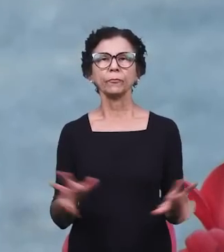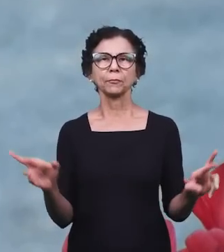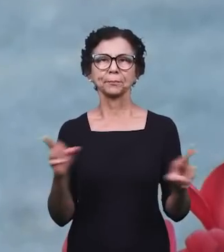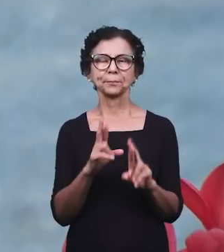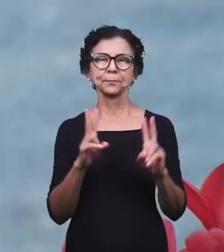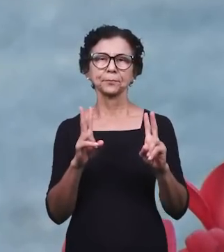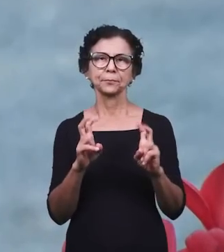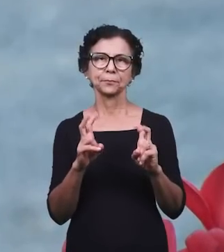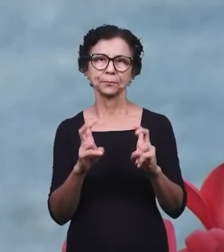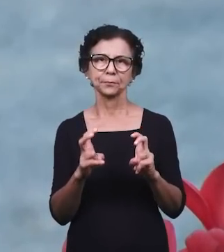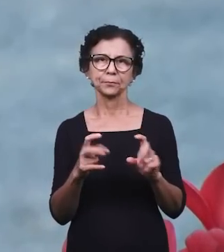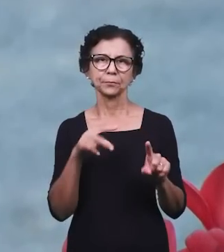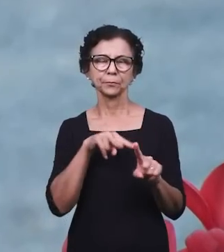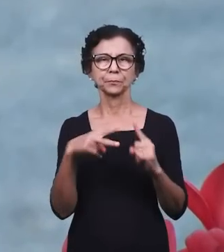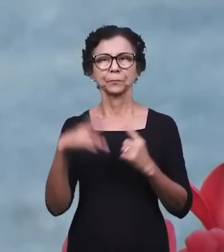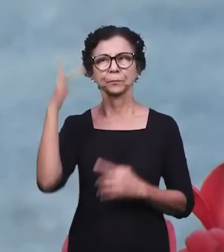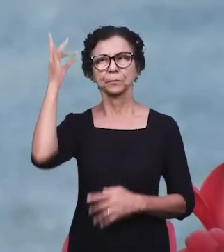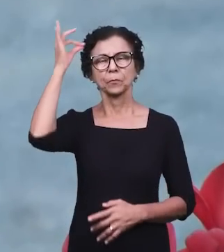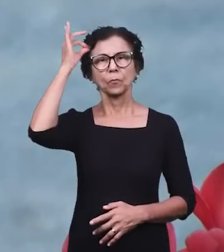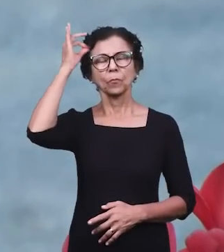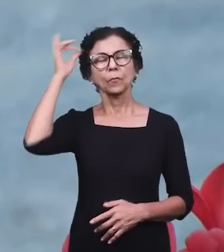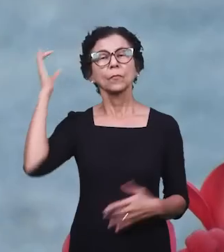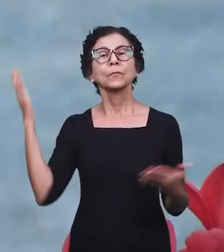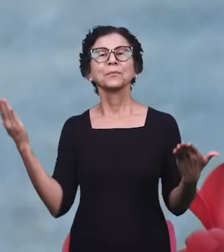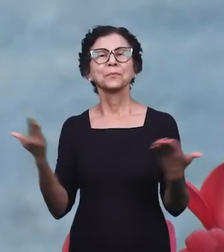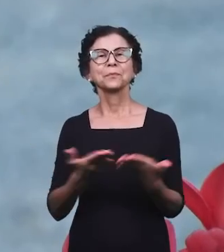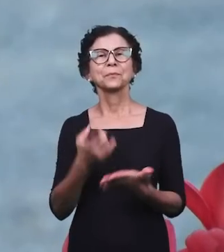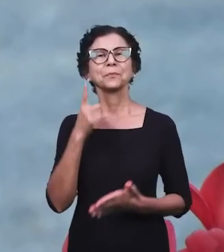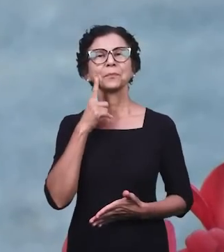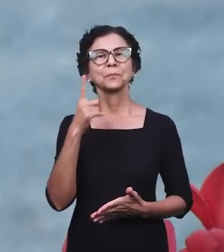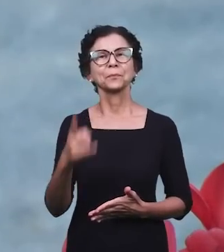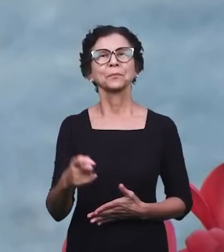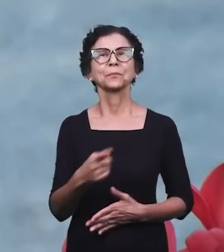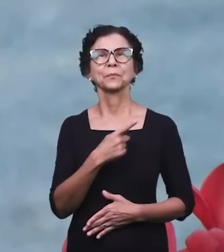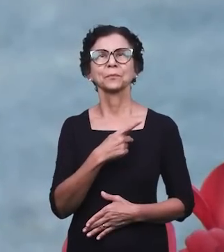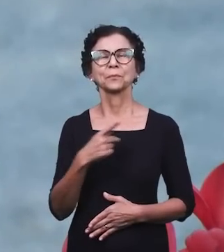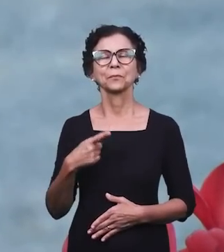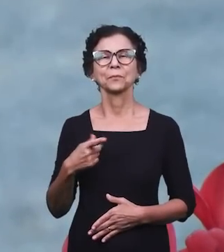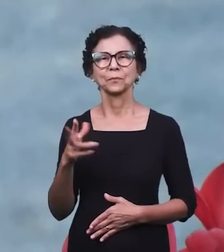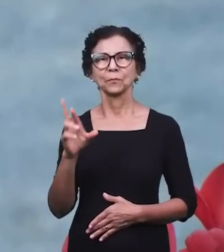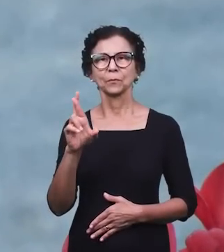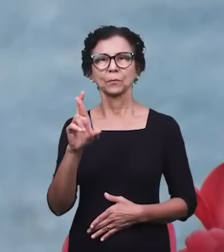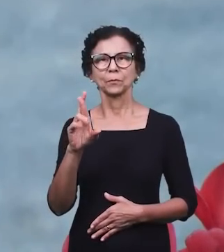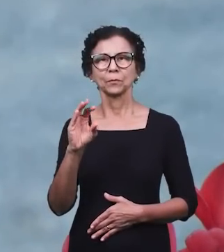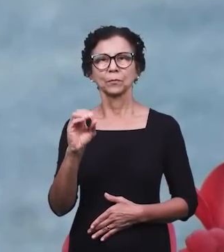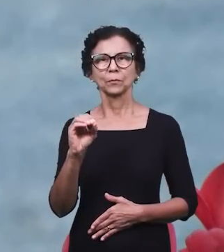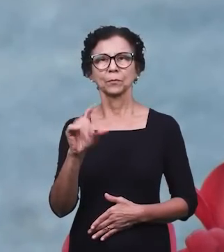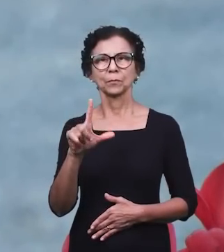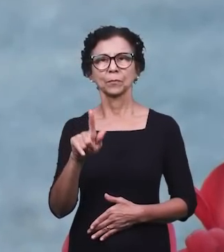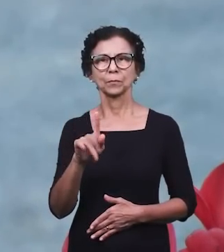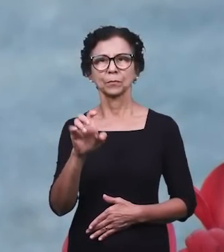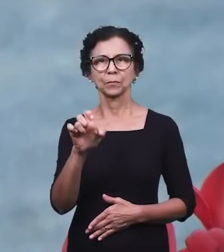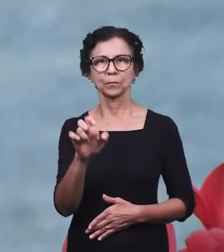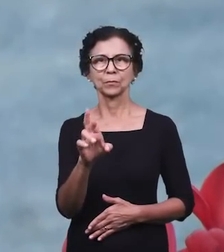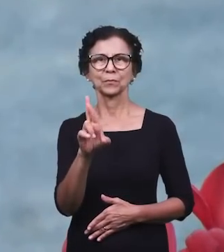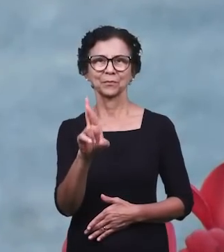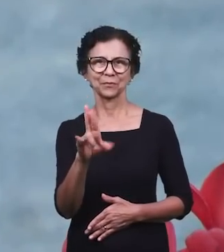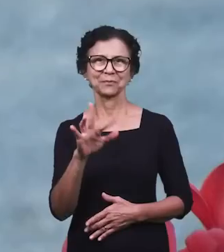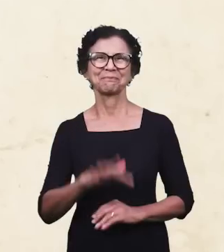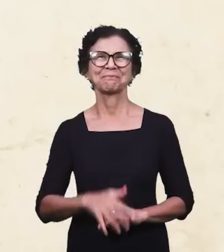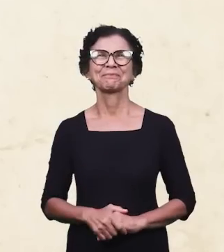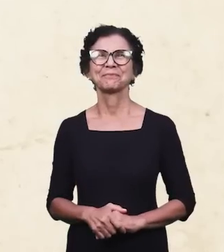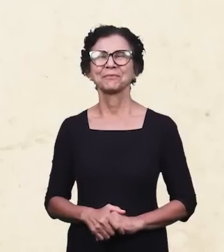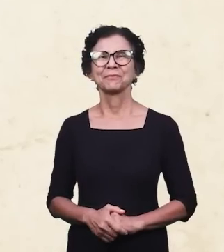vista espiritual. Hoje, quem vai trazer a mensagem é o pastor Roger Rocha. Então, fala, pastor.